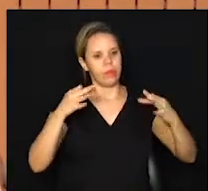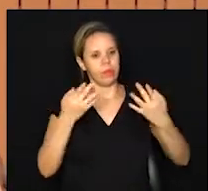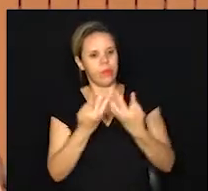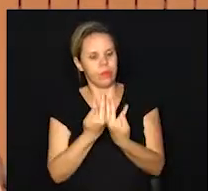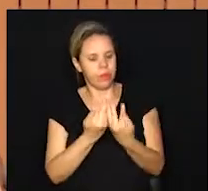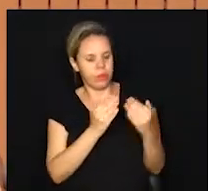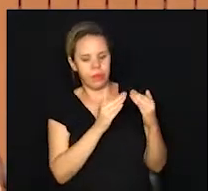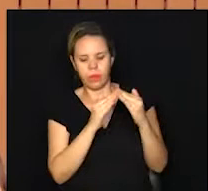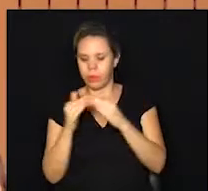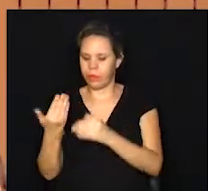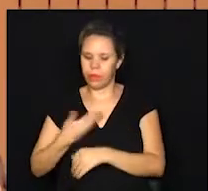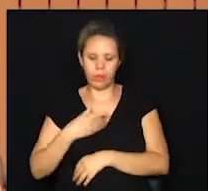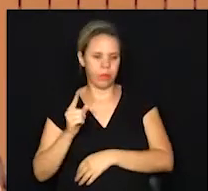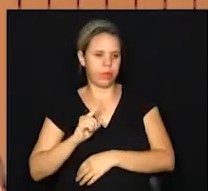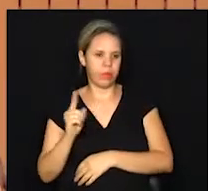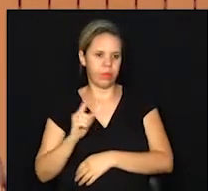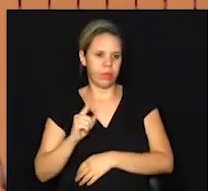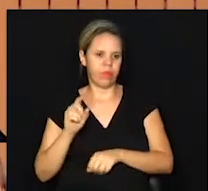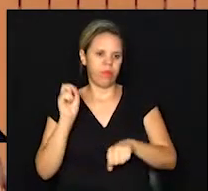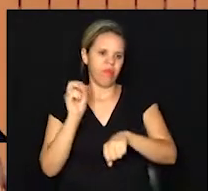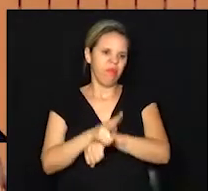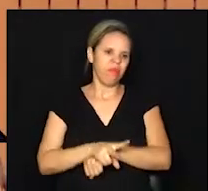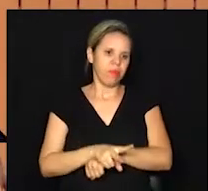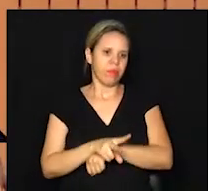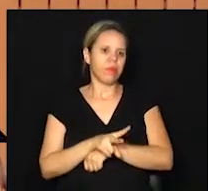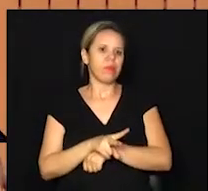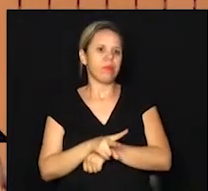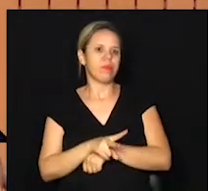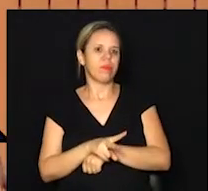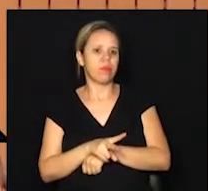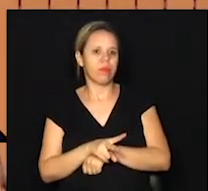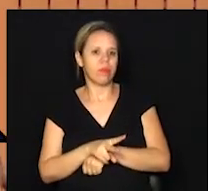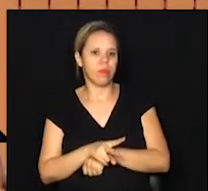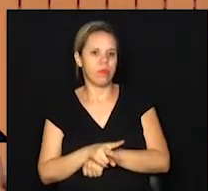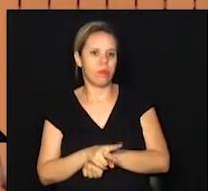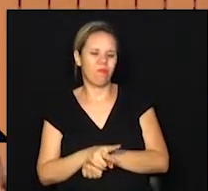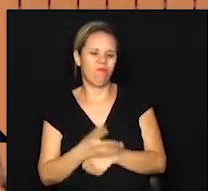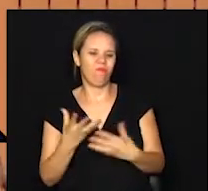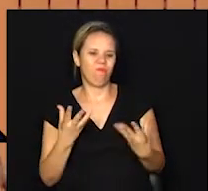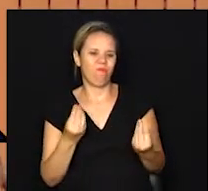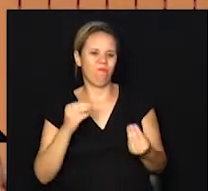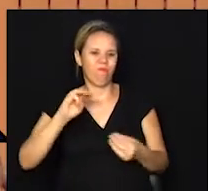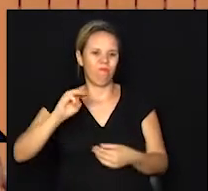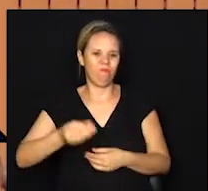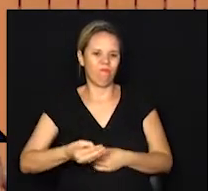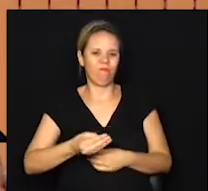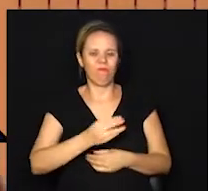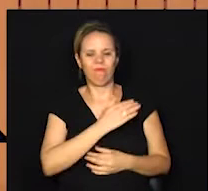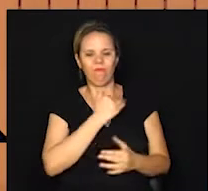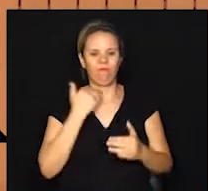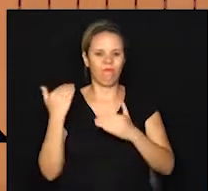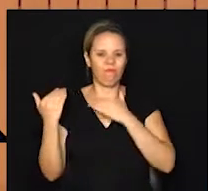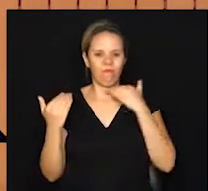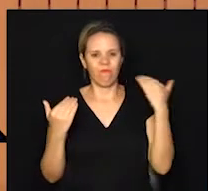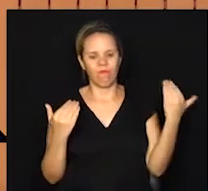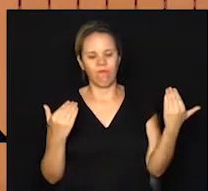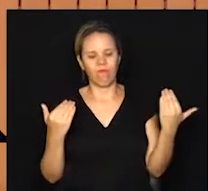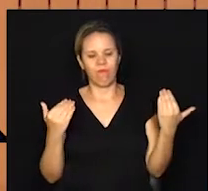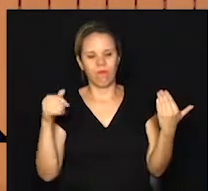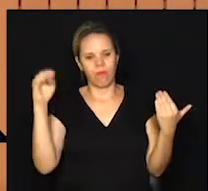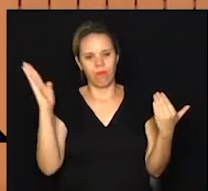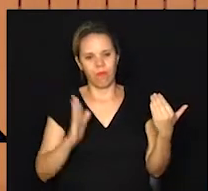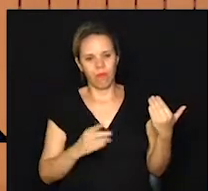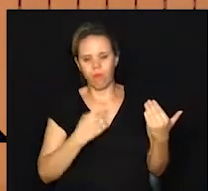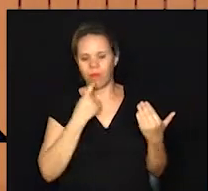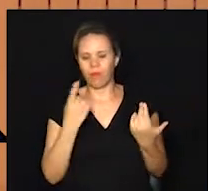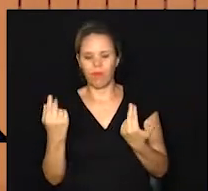e amigos, essa contaminação que tirou vida de milhares de brasileiros e brasileiras, e aqui em Campinas não